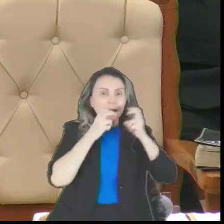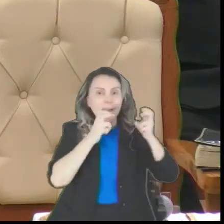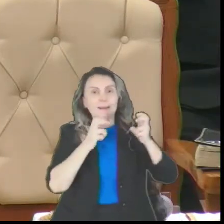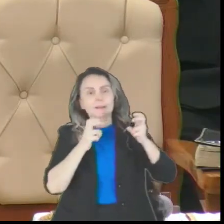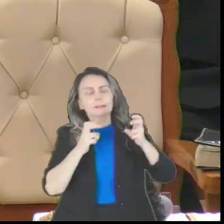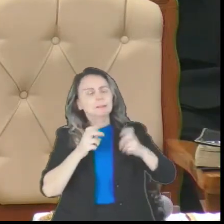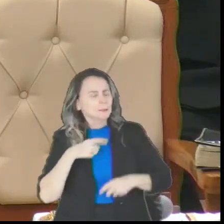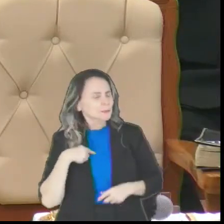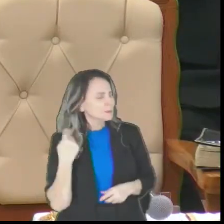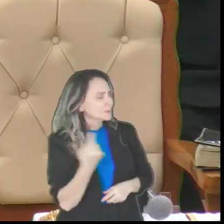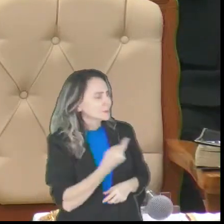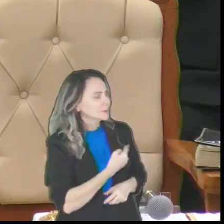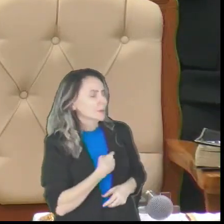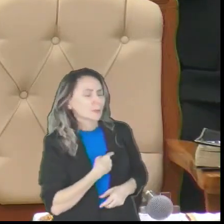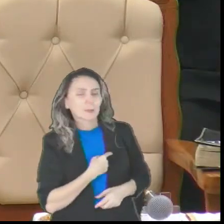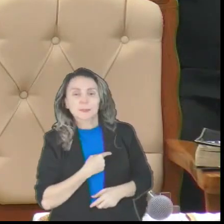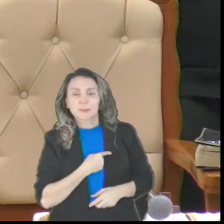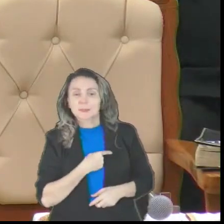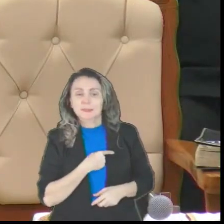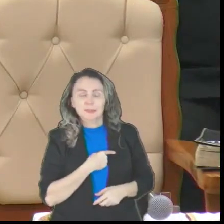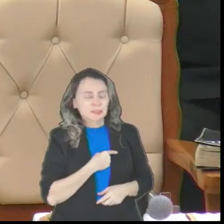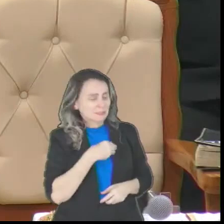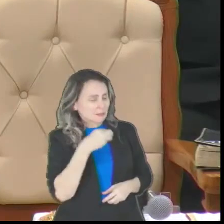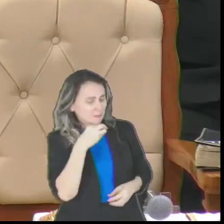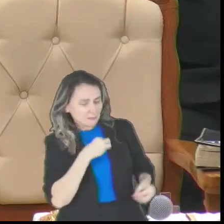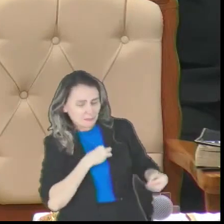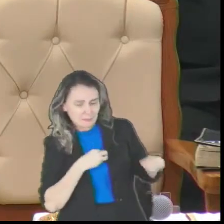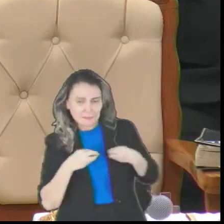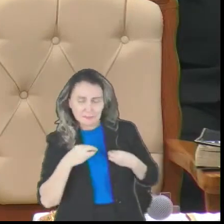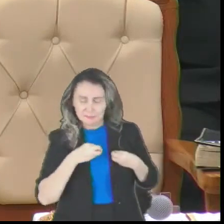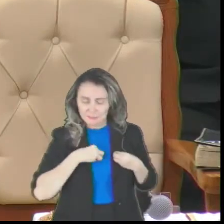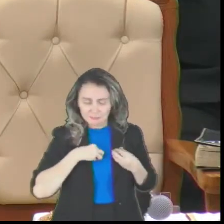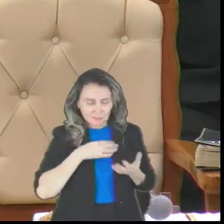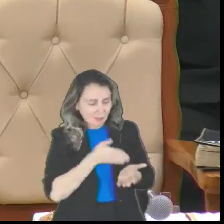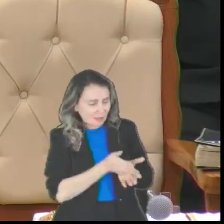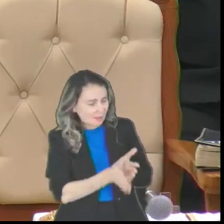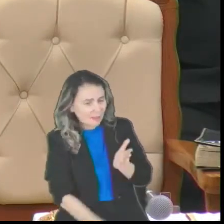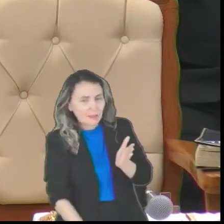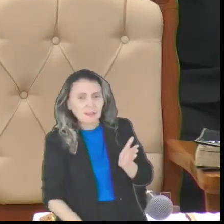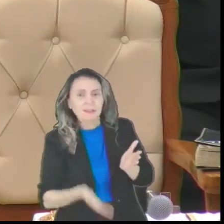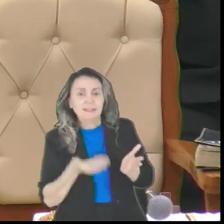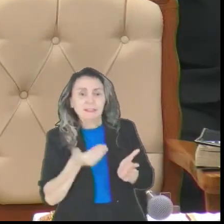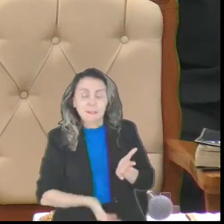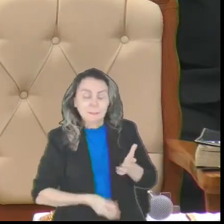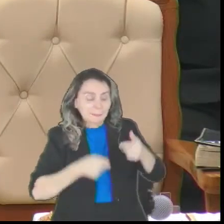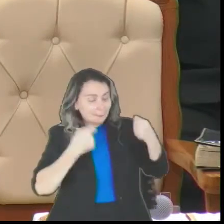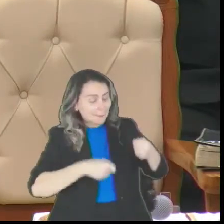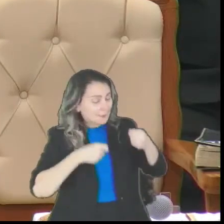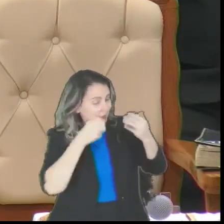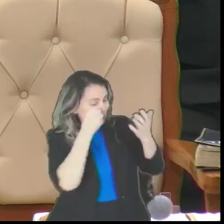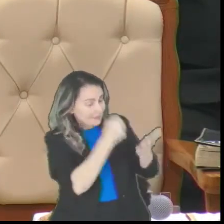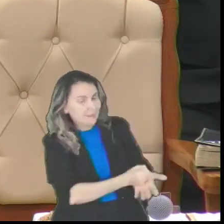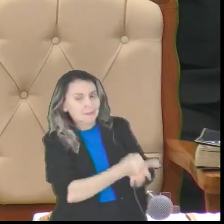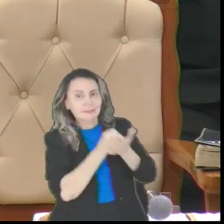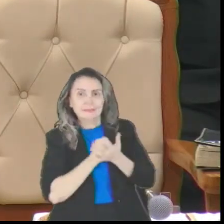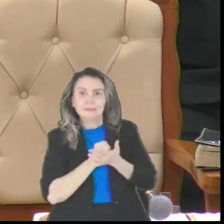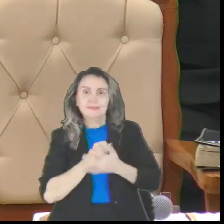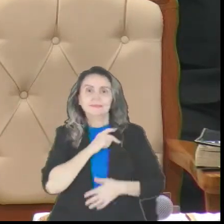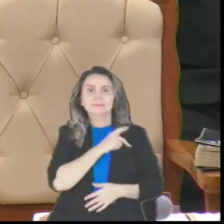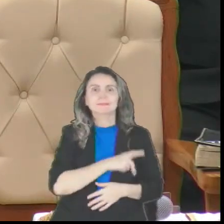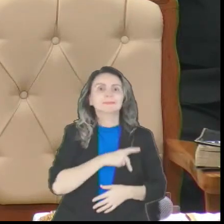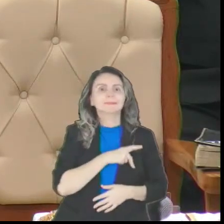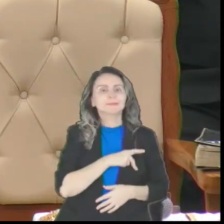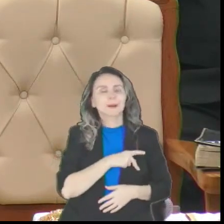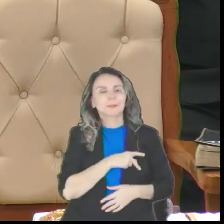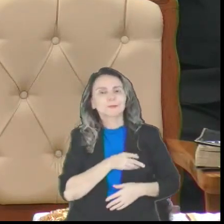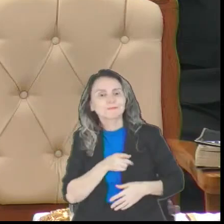nós estamos perecendo, nós precisamos de socorro. E prontamente ele muda o trajeto. Como Deus é fiel.